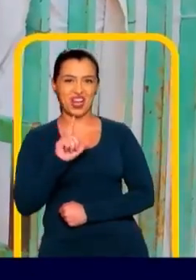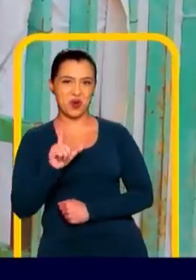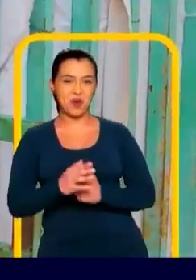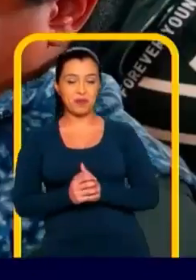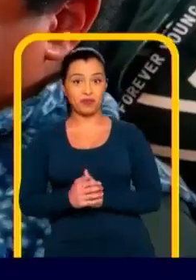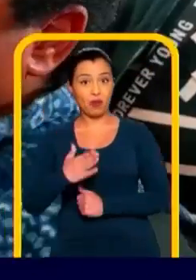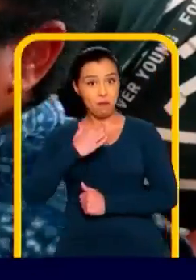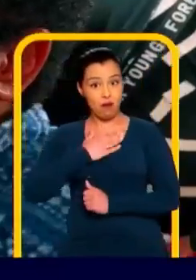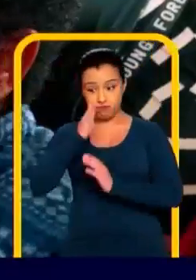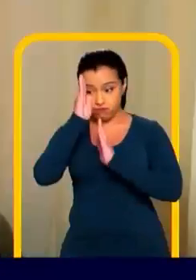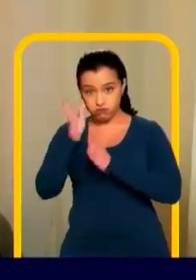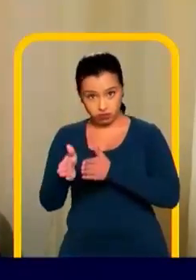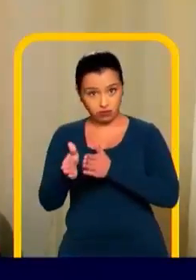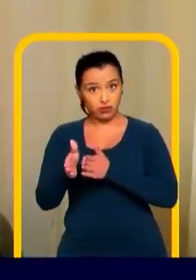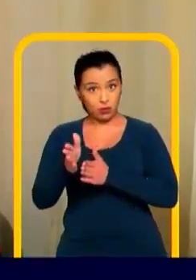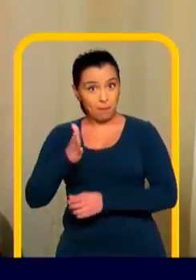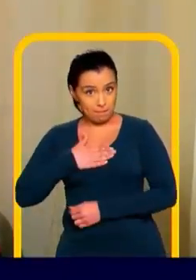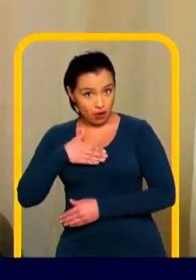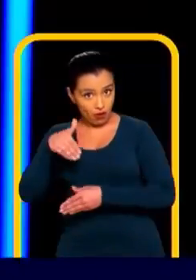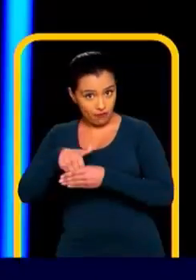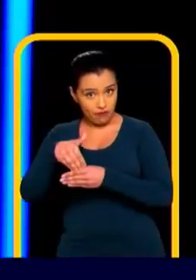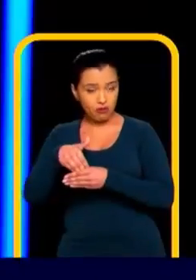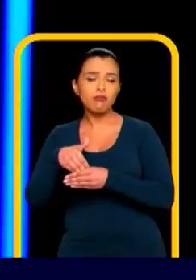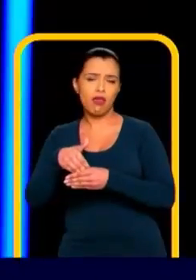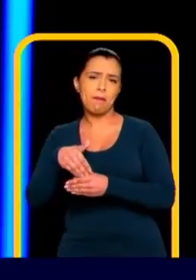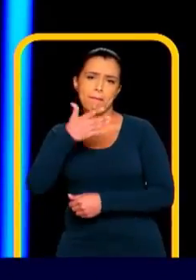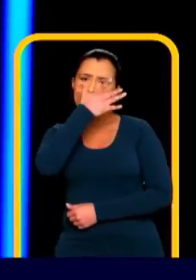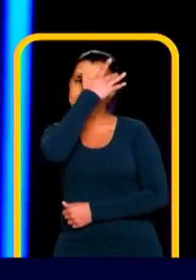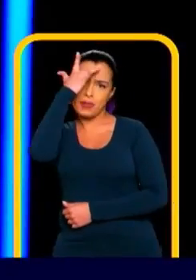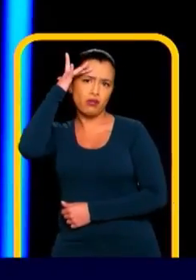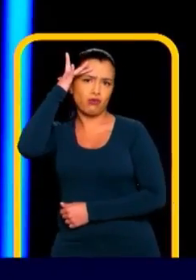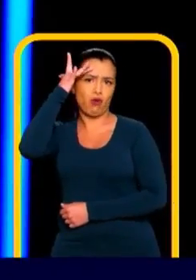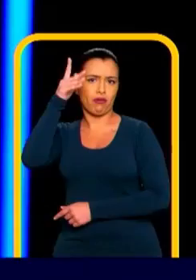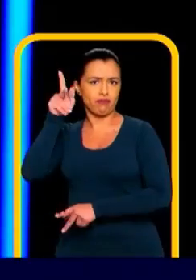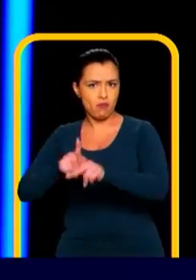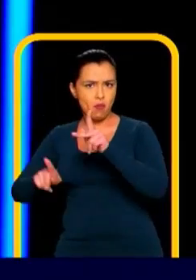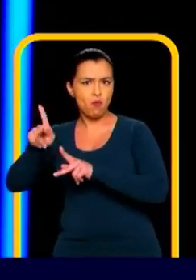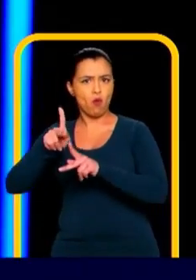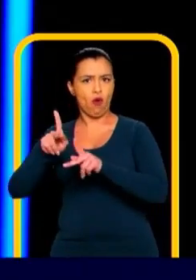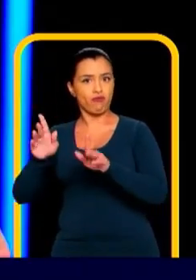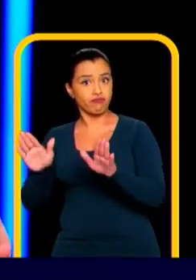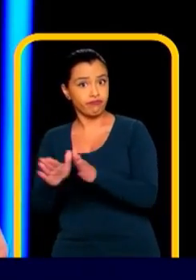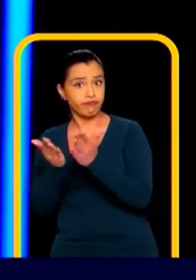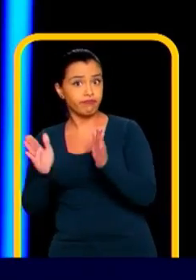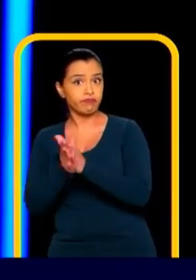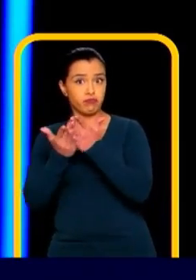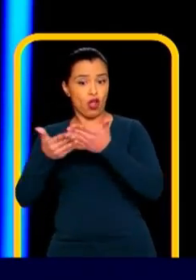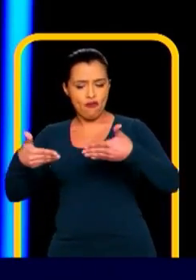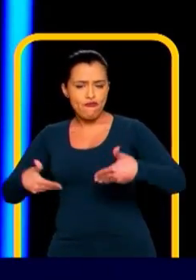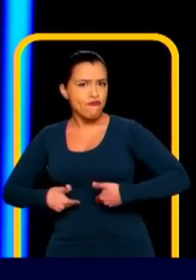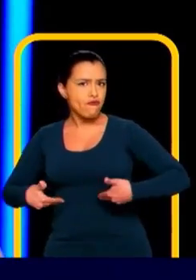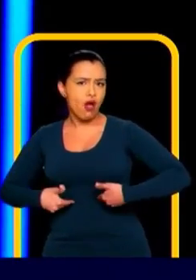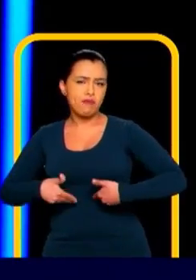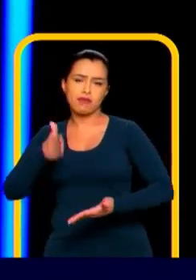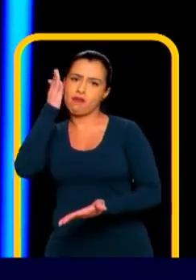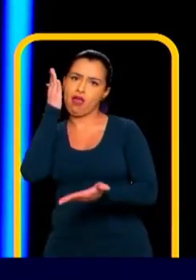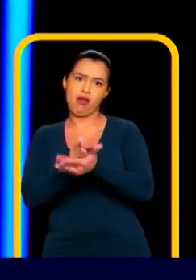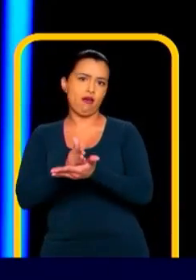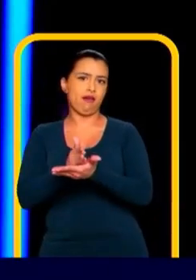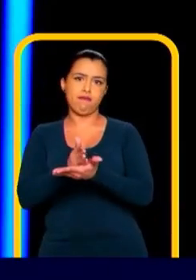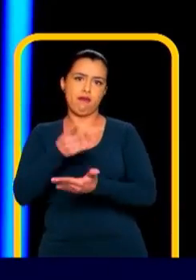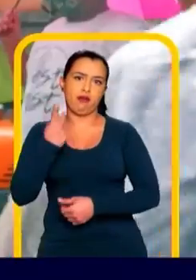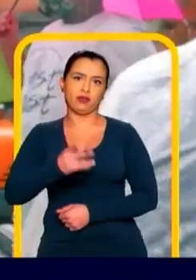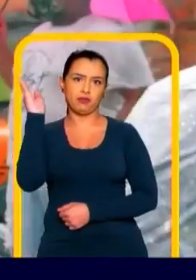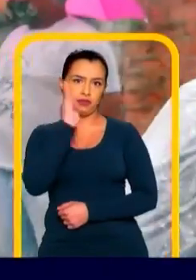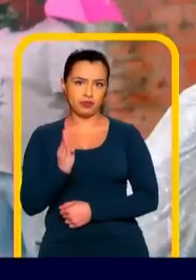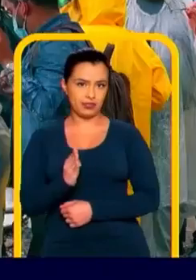O eixo do meu governo são as pessoas. Agenda social, erradicar a miséria, diminuir a pobreza e acabar com a fome